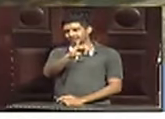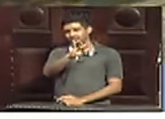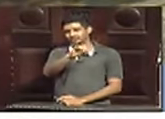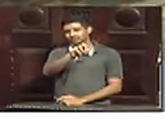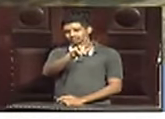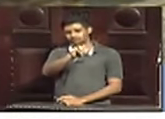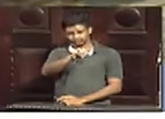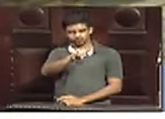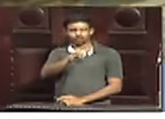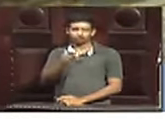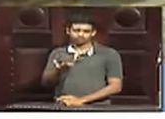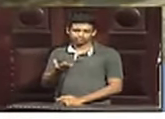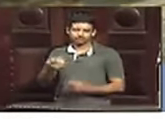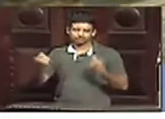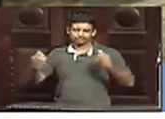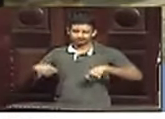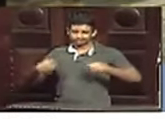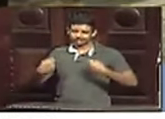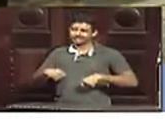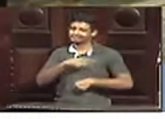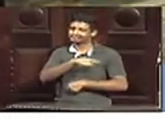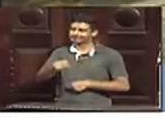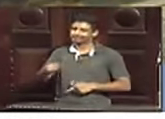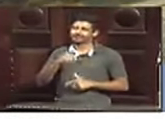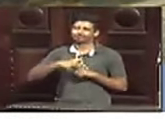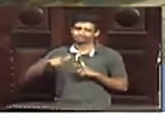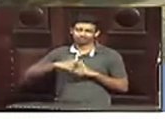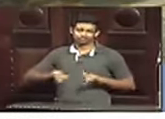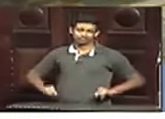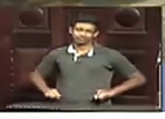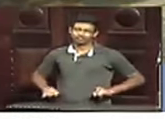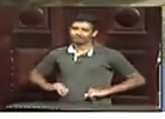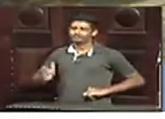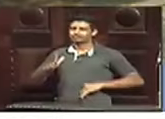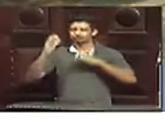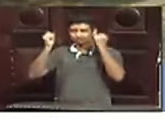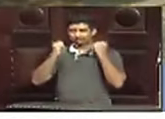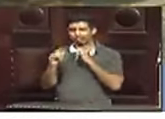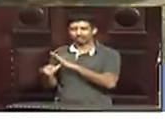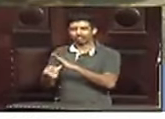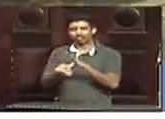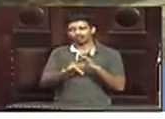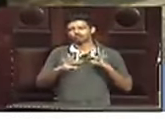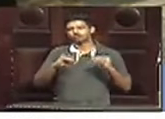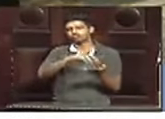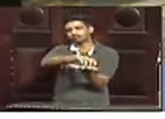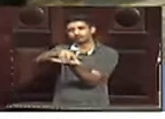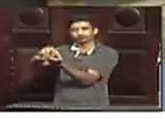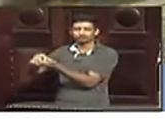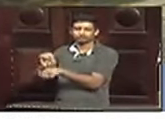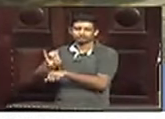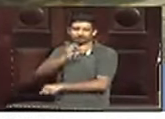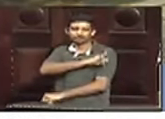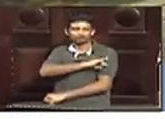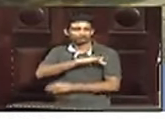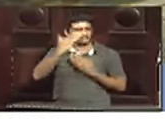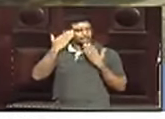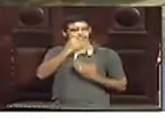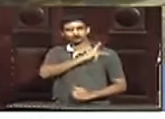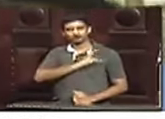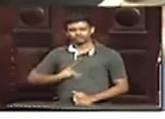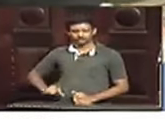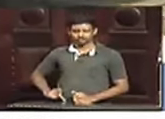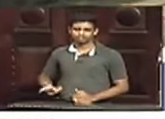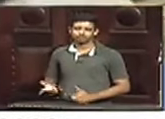está sofrendo com a migração da criminalidade para todas as regiões do Estado do Rio de Janeiro. Obrigado, senhor presidente, por